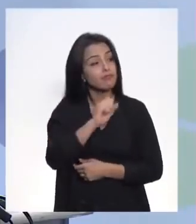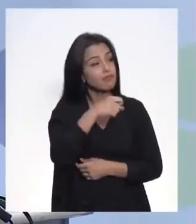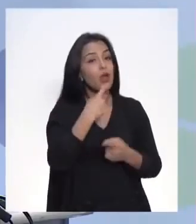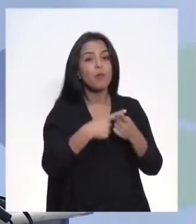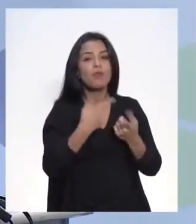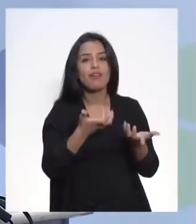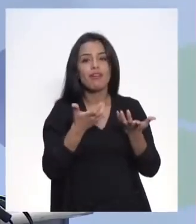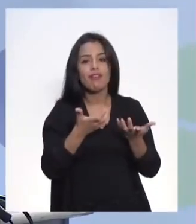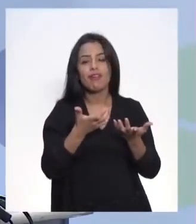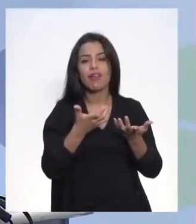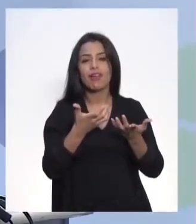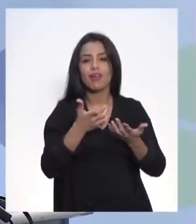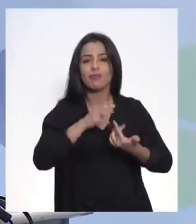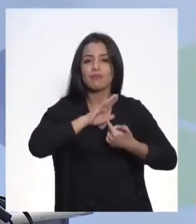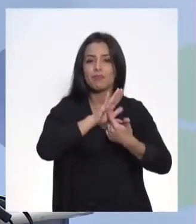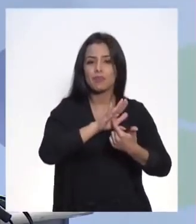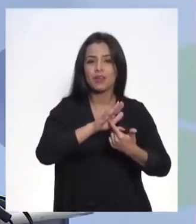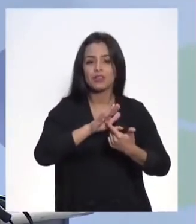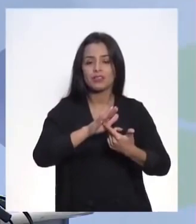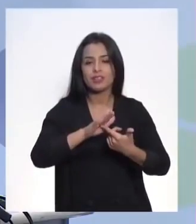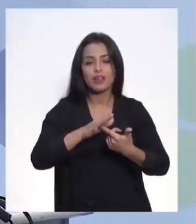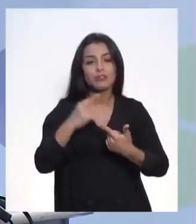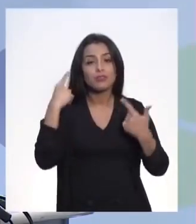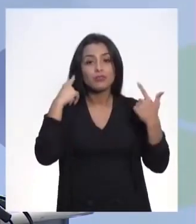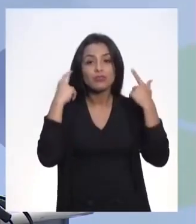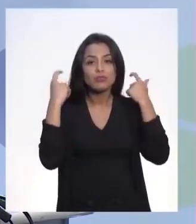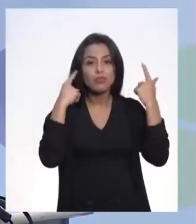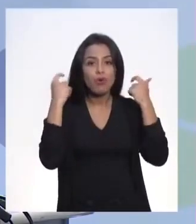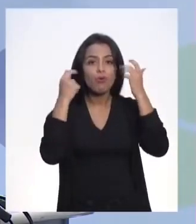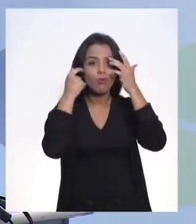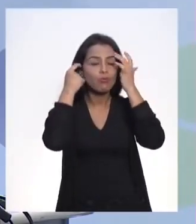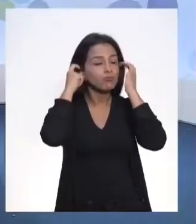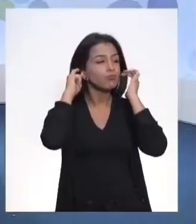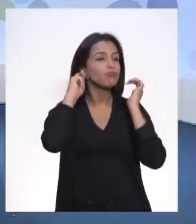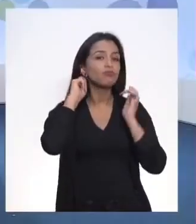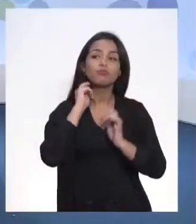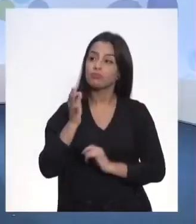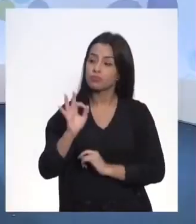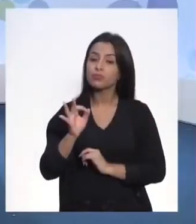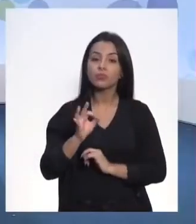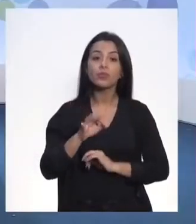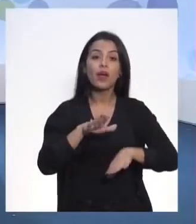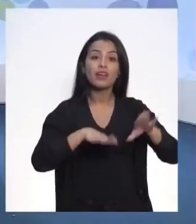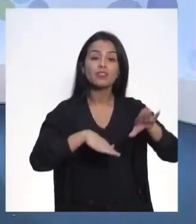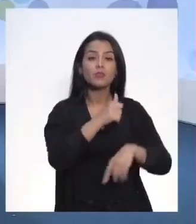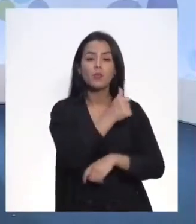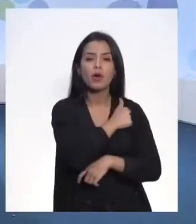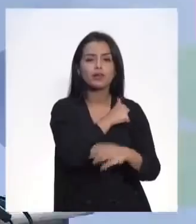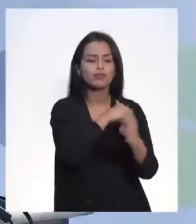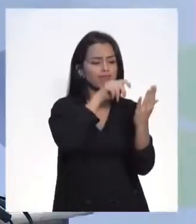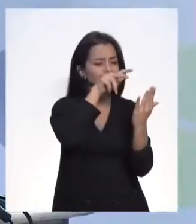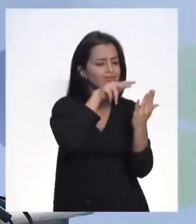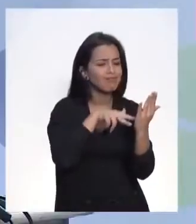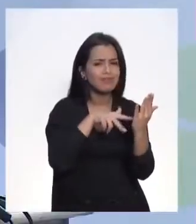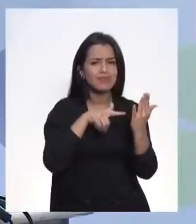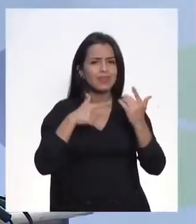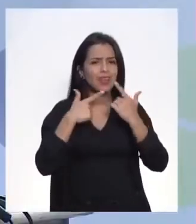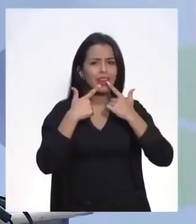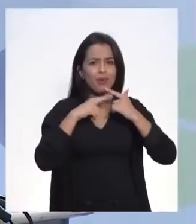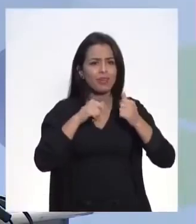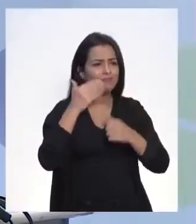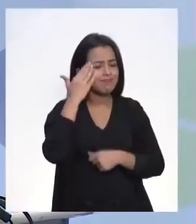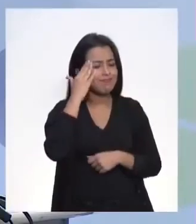essa aproximação que você bem falou. Então, tem sim essa aproximação. Talvez um aluno, alguém que não se identifique com essa linguagem de forma